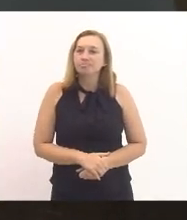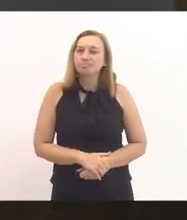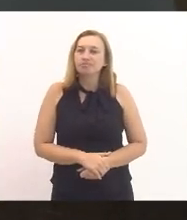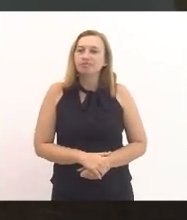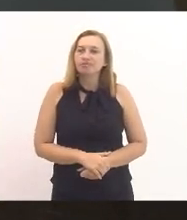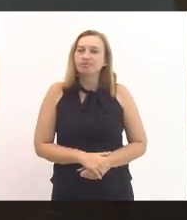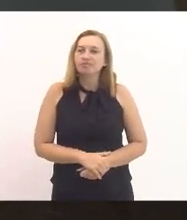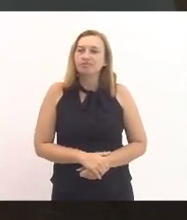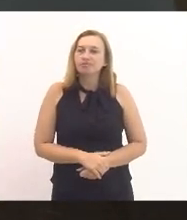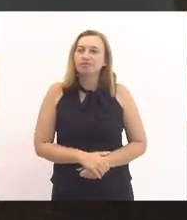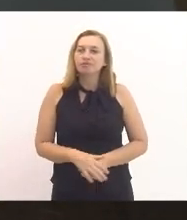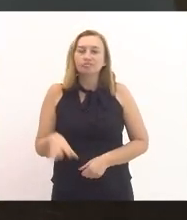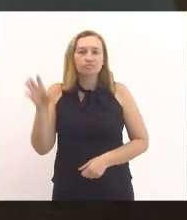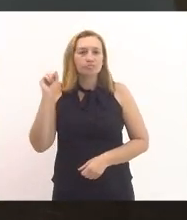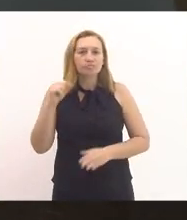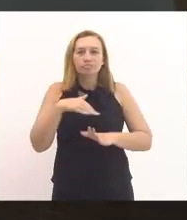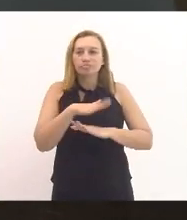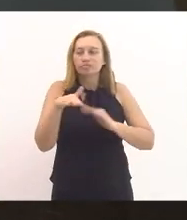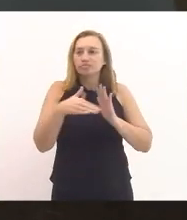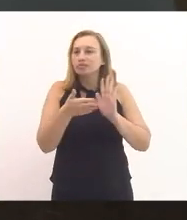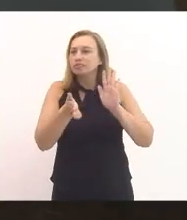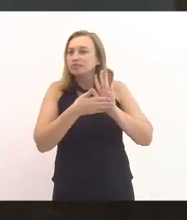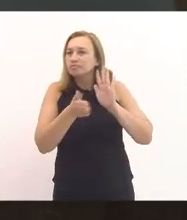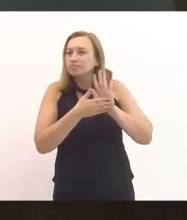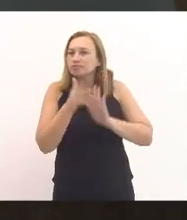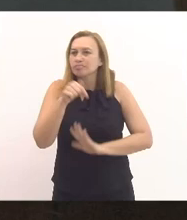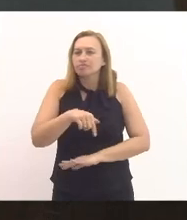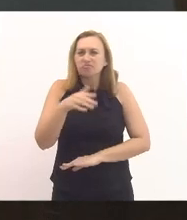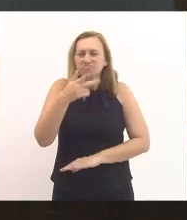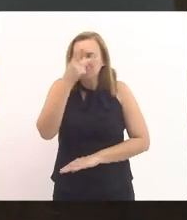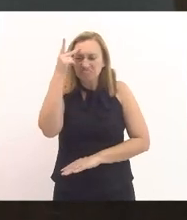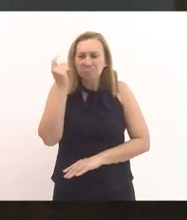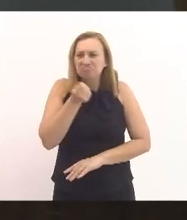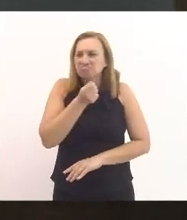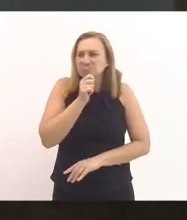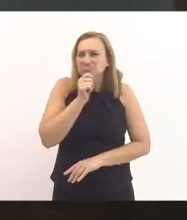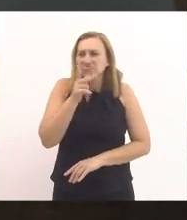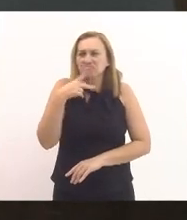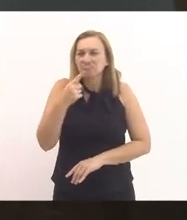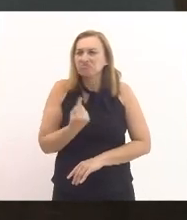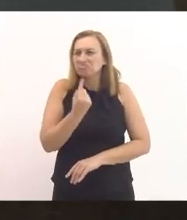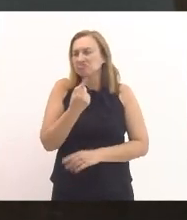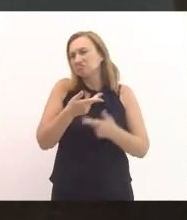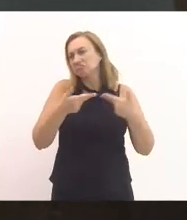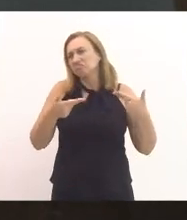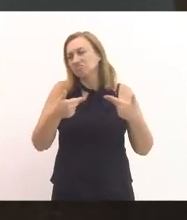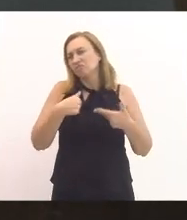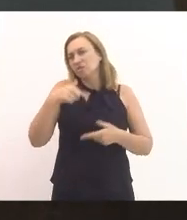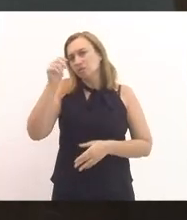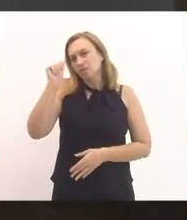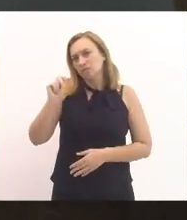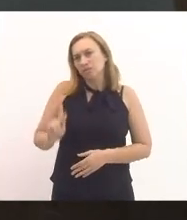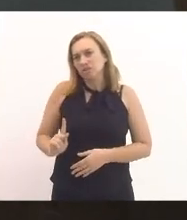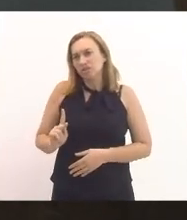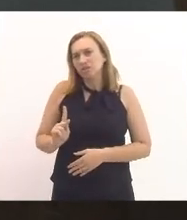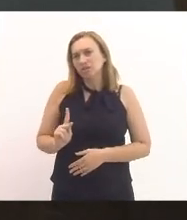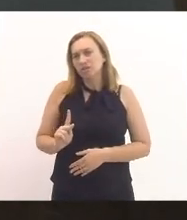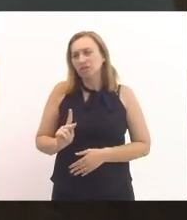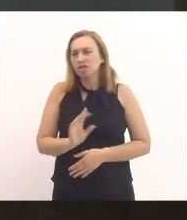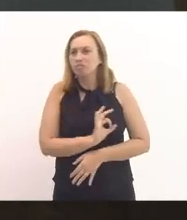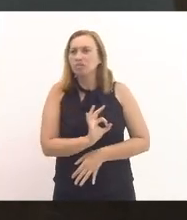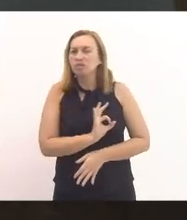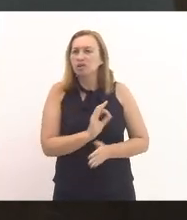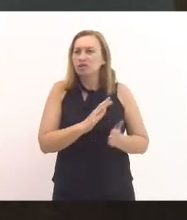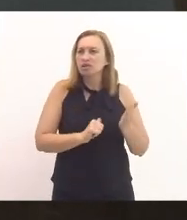todos os olhos são as propostas aqui vai não vi ninguém falar sobre uma coisa assim porque essa eu me aposentei e a